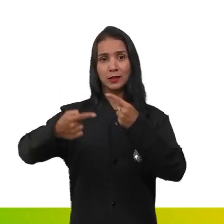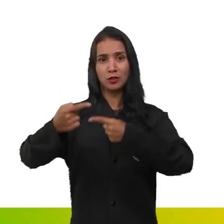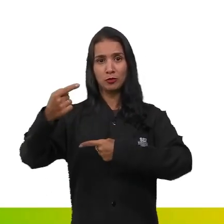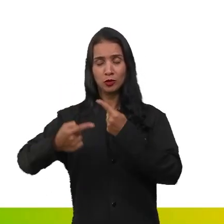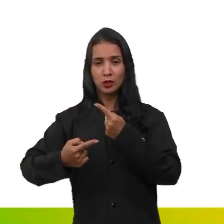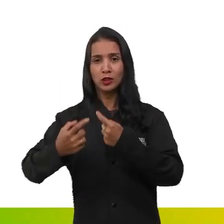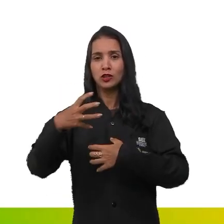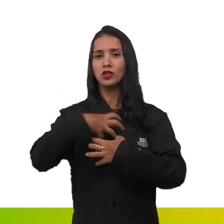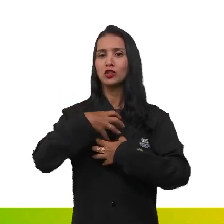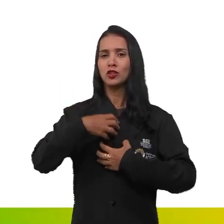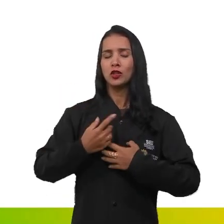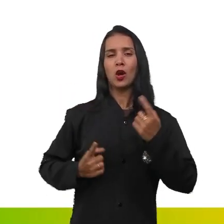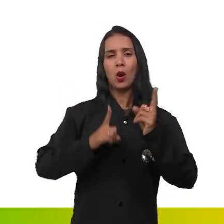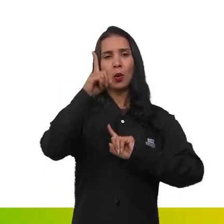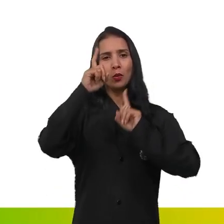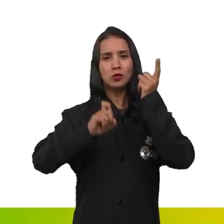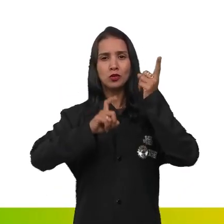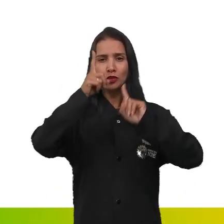artísticas e culturais,